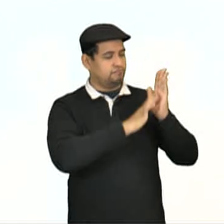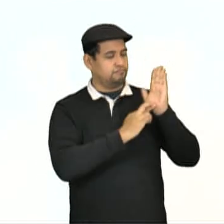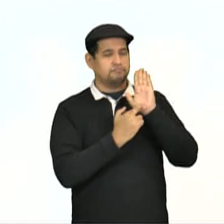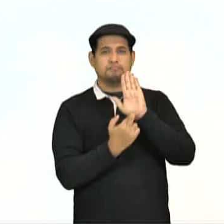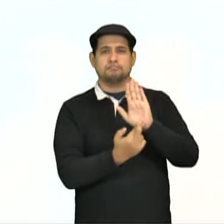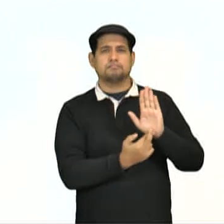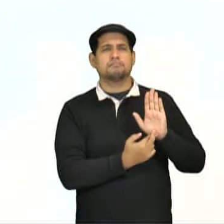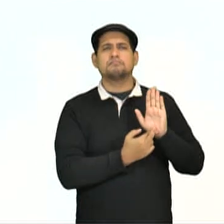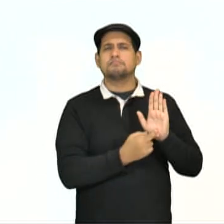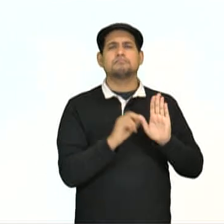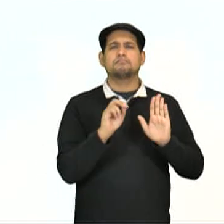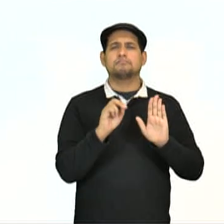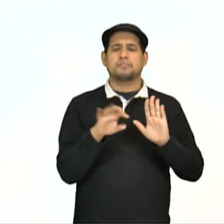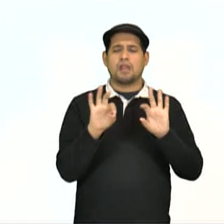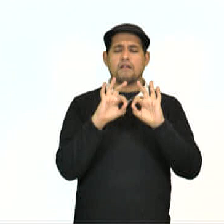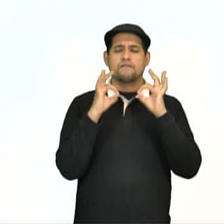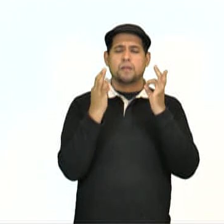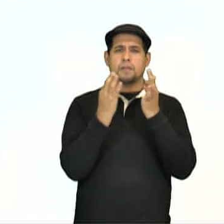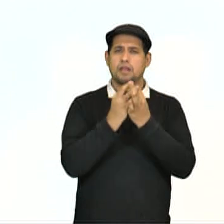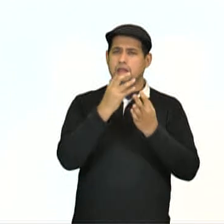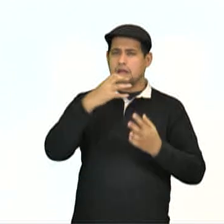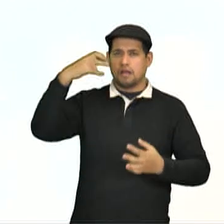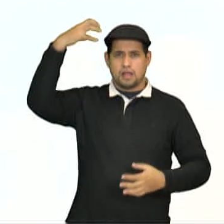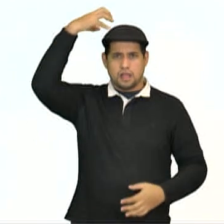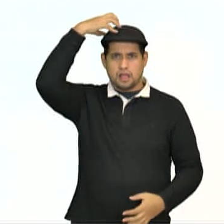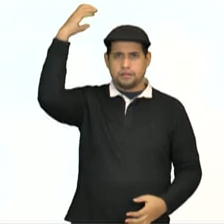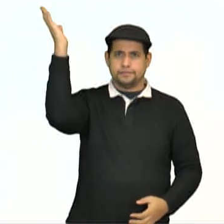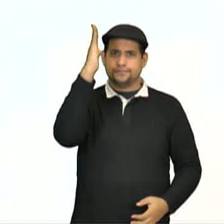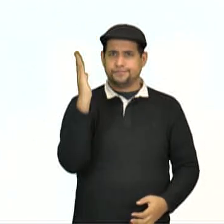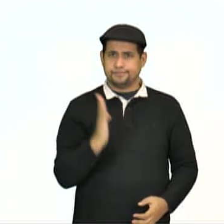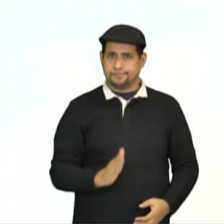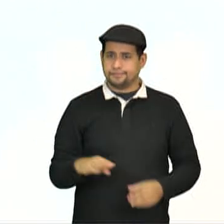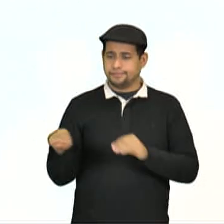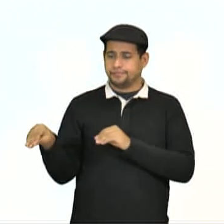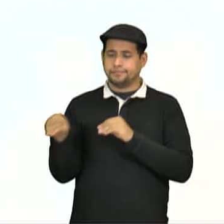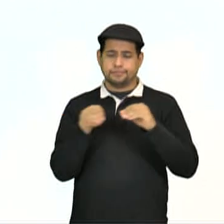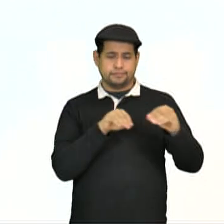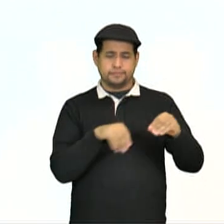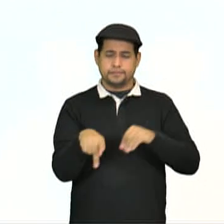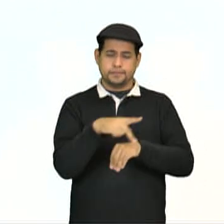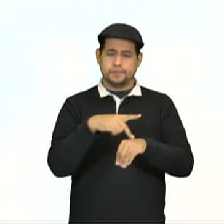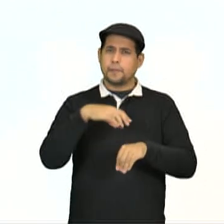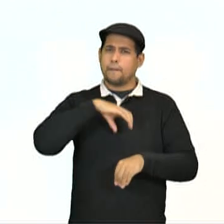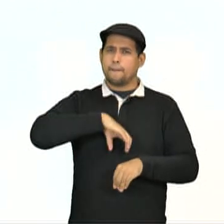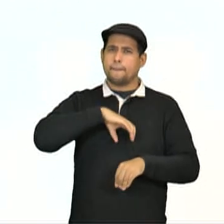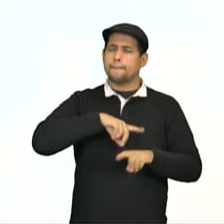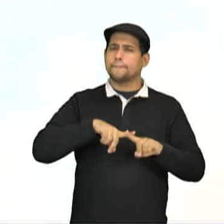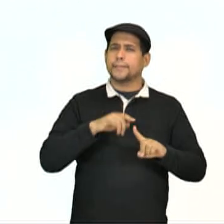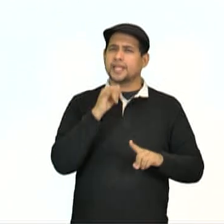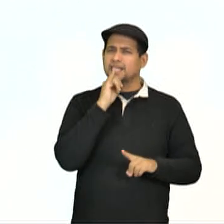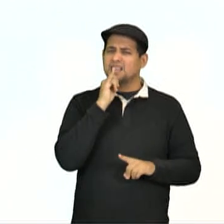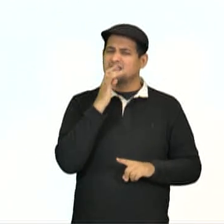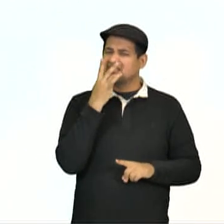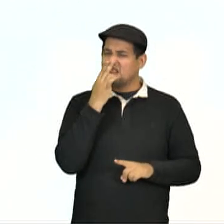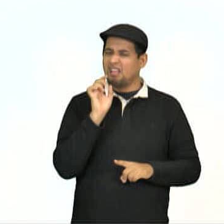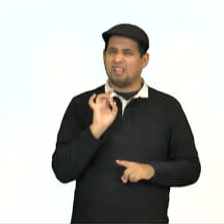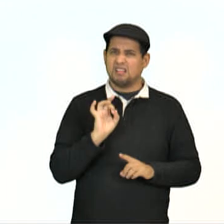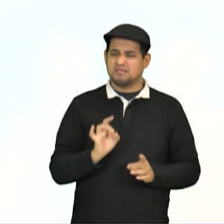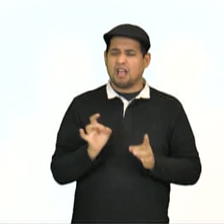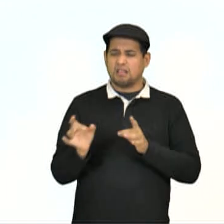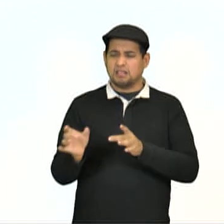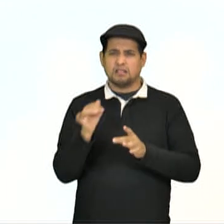o embarque da família real para o Brasil, saindo lá de Portugal. Será que a saída de Dom João e